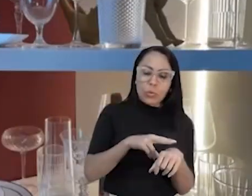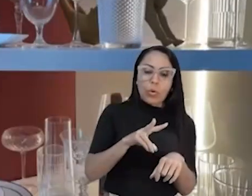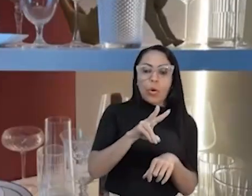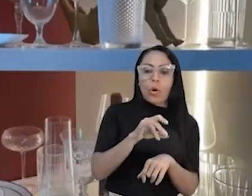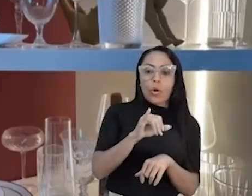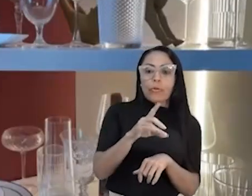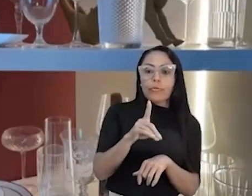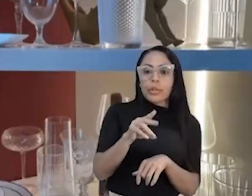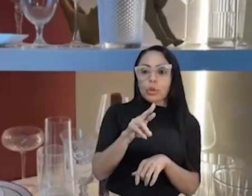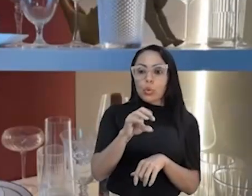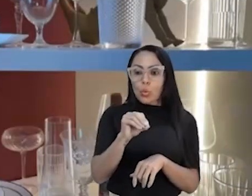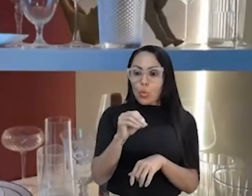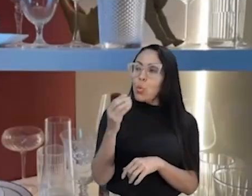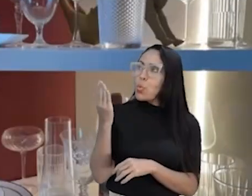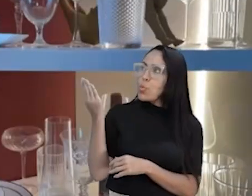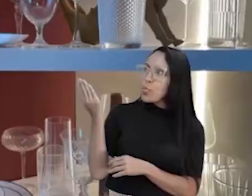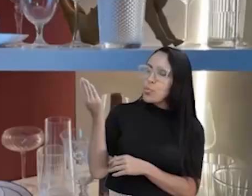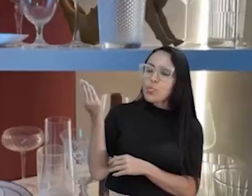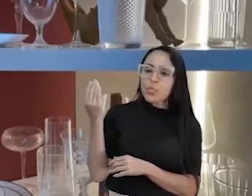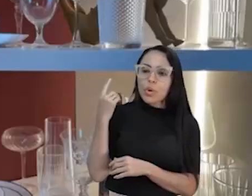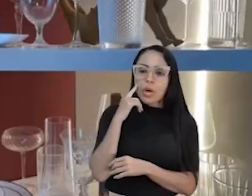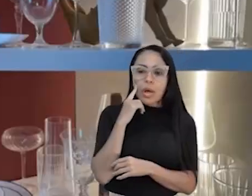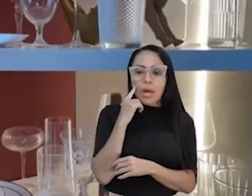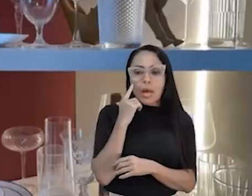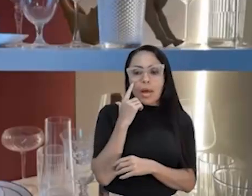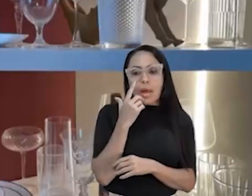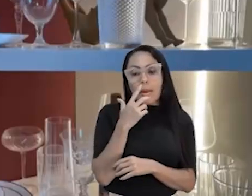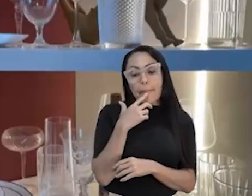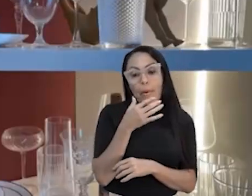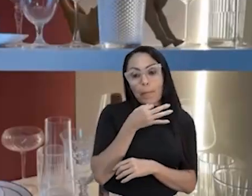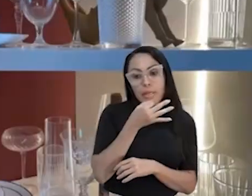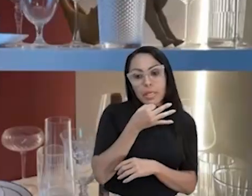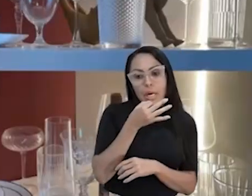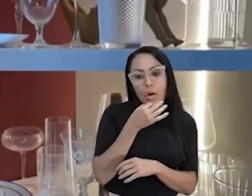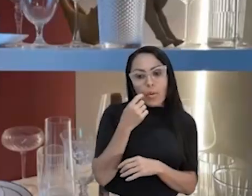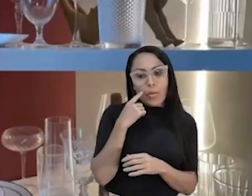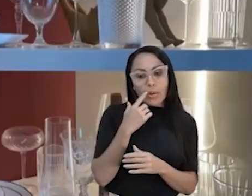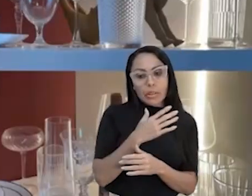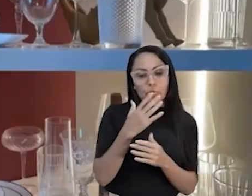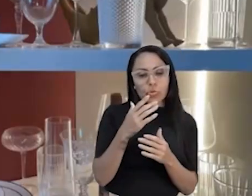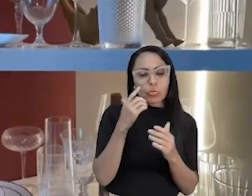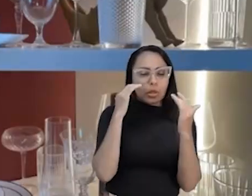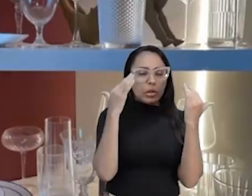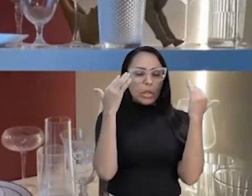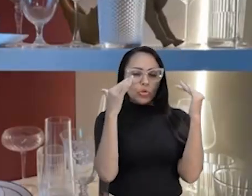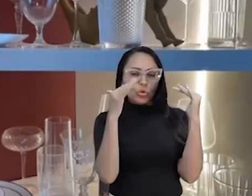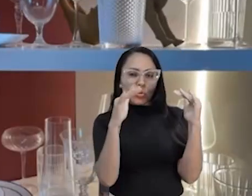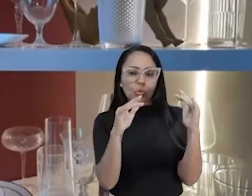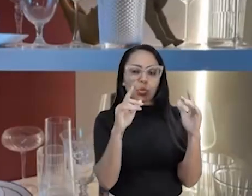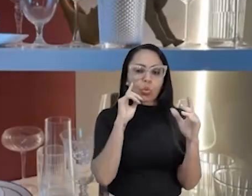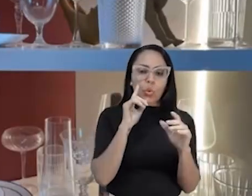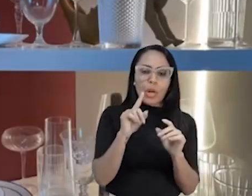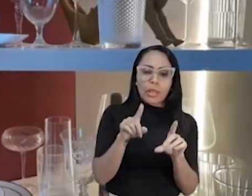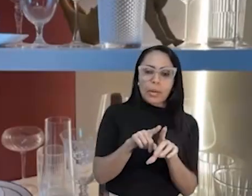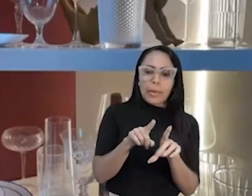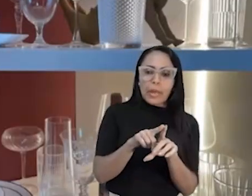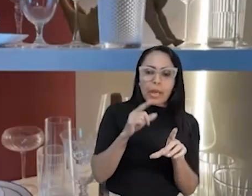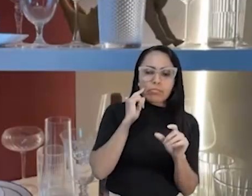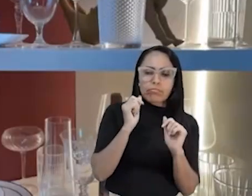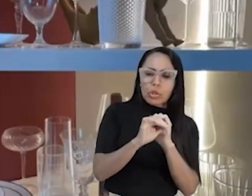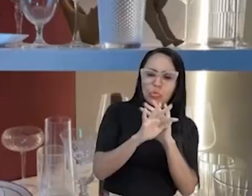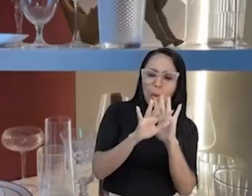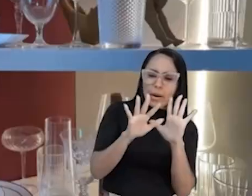atrás de vidro, assim, e eu acho que isso é uma tendência para textura no gráfico. Então, as transparências.